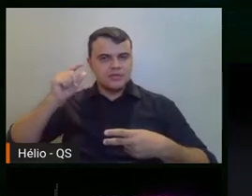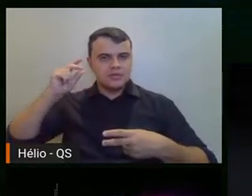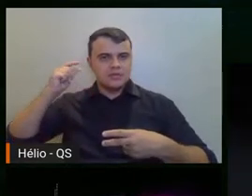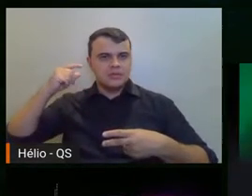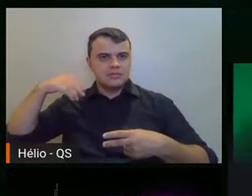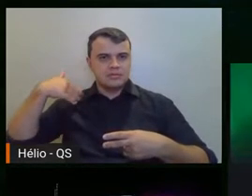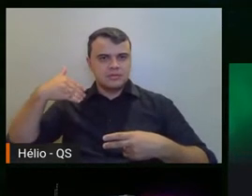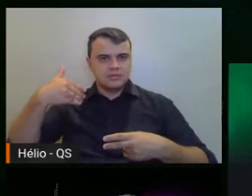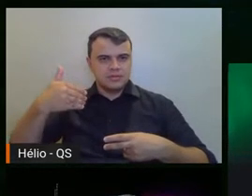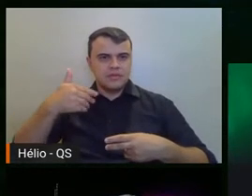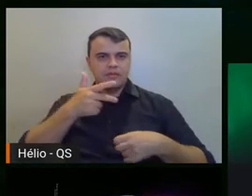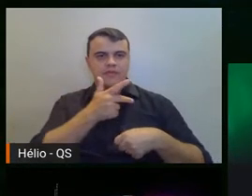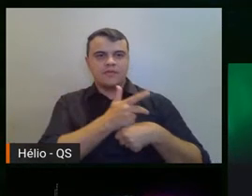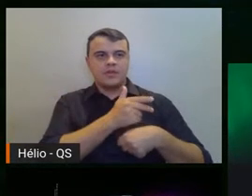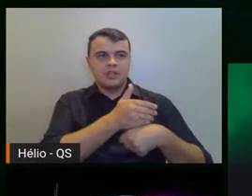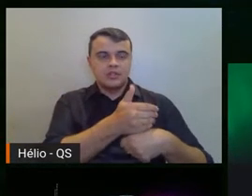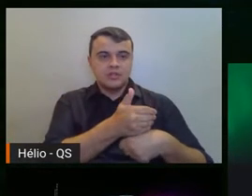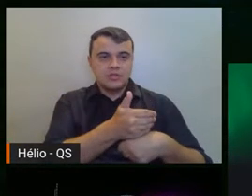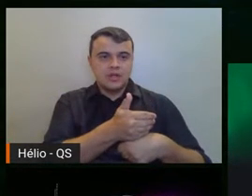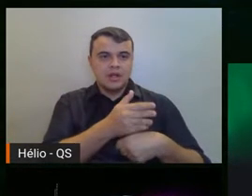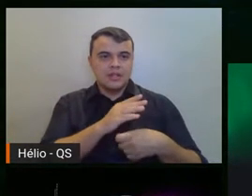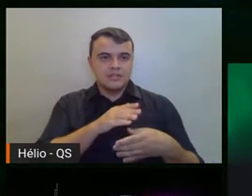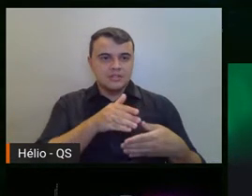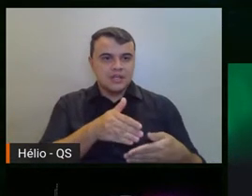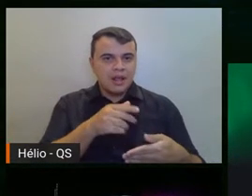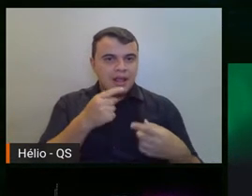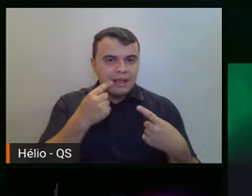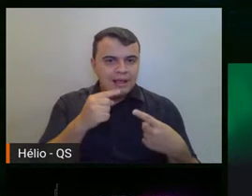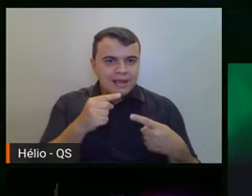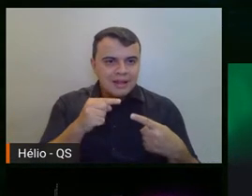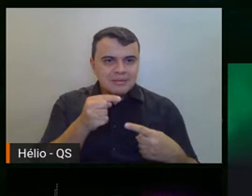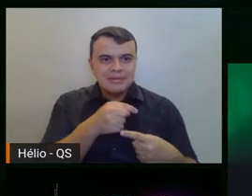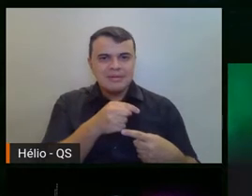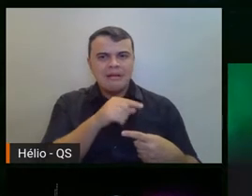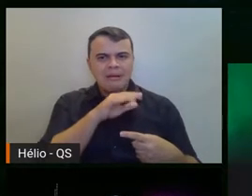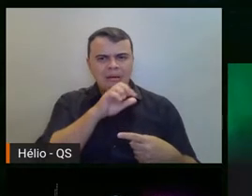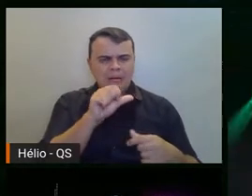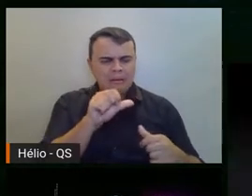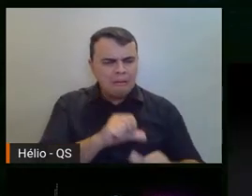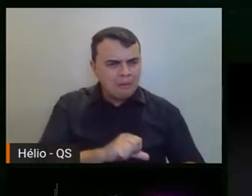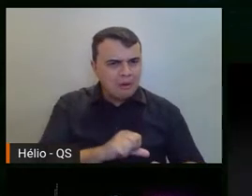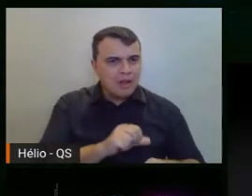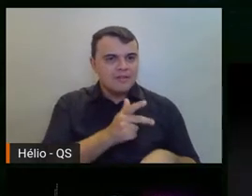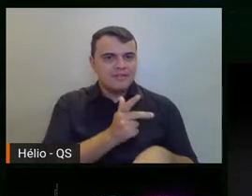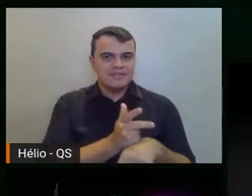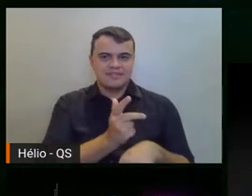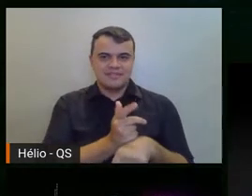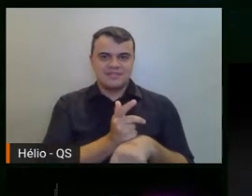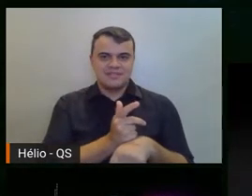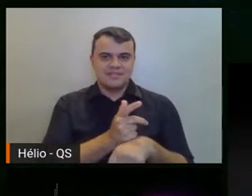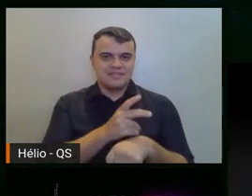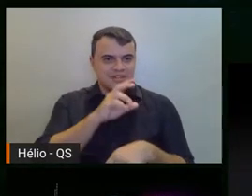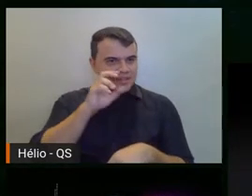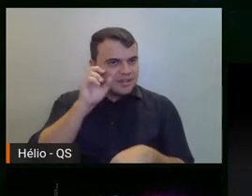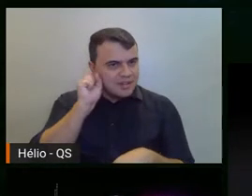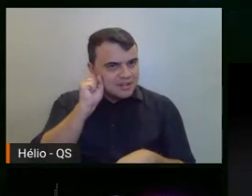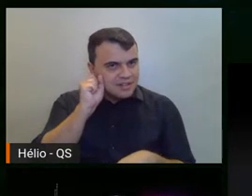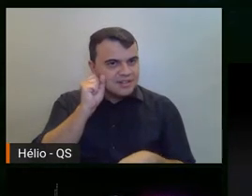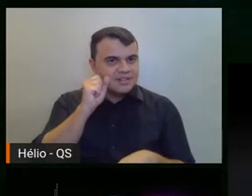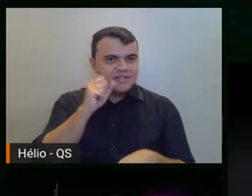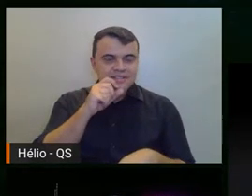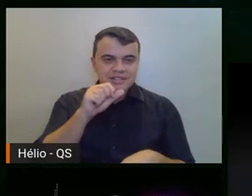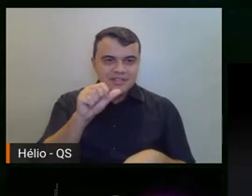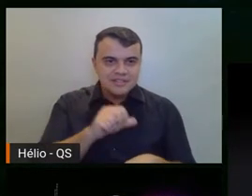dos vídeos então assim não vai chegar reclamando e falar Ah tá horrível a qualidade do vídeo do áudio Ah tá